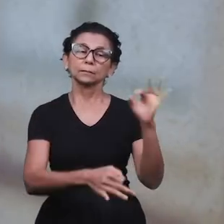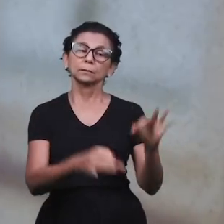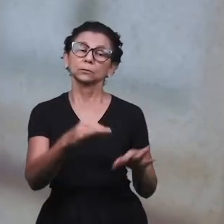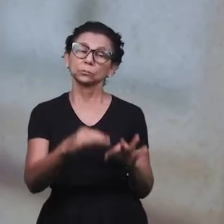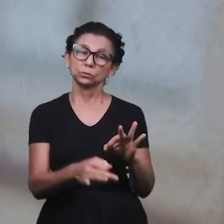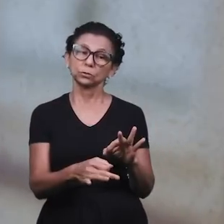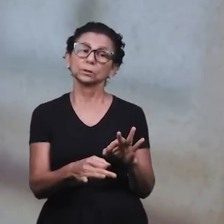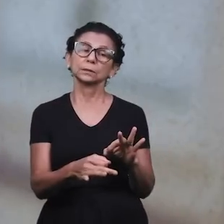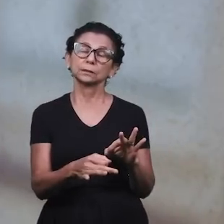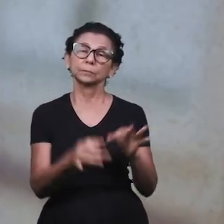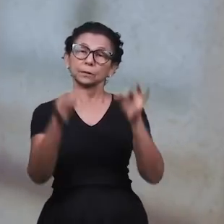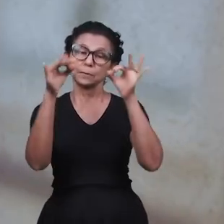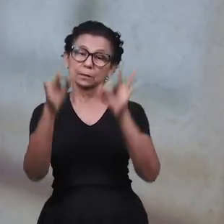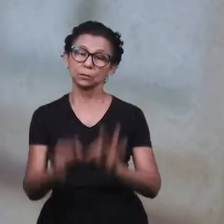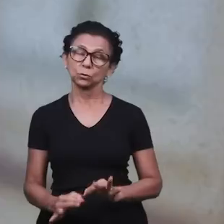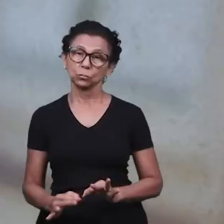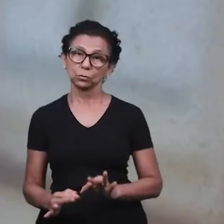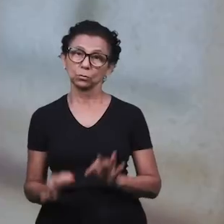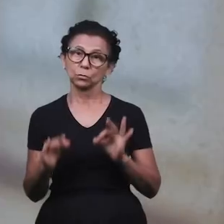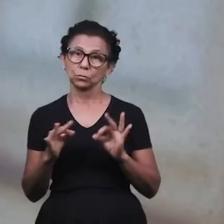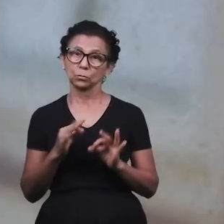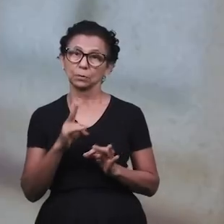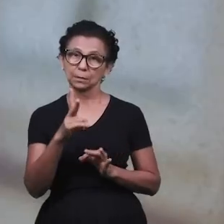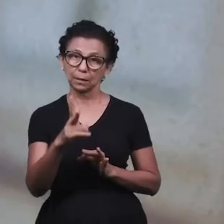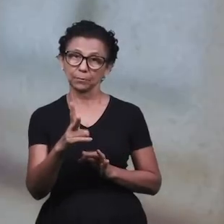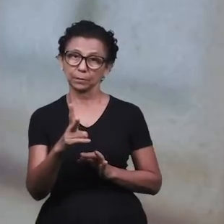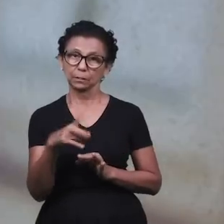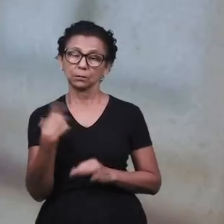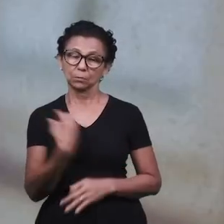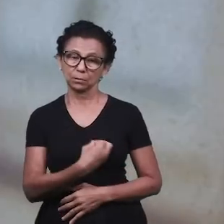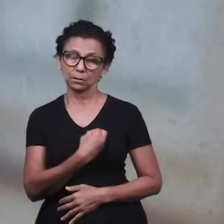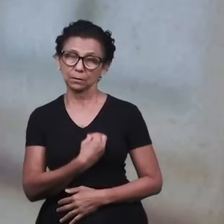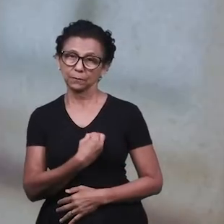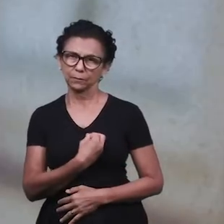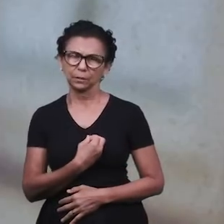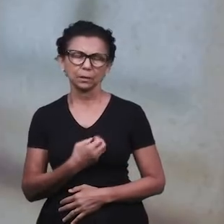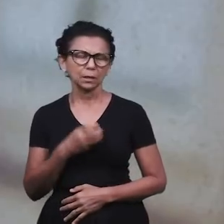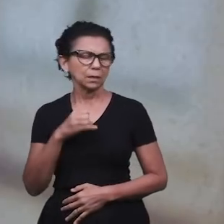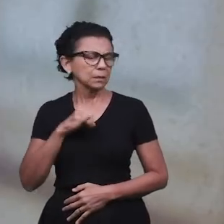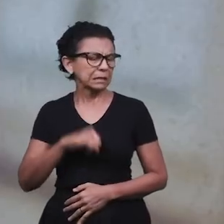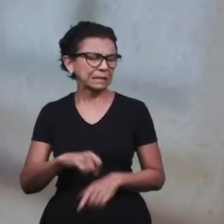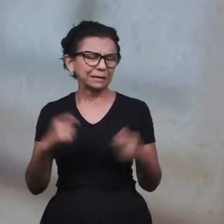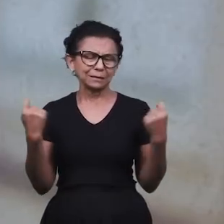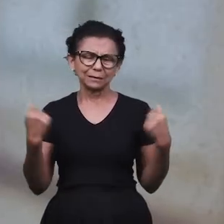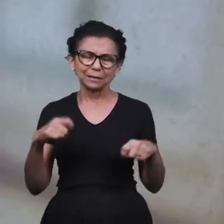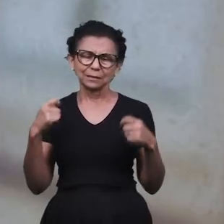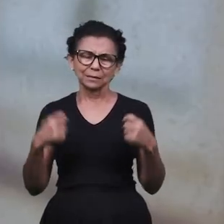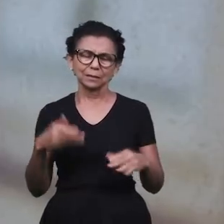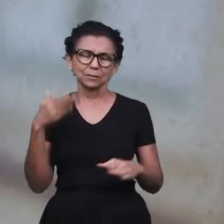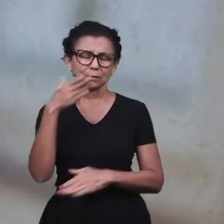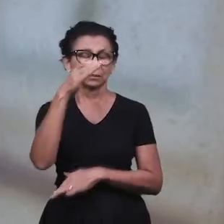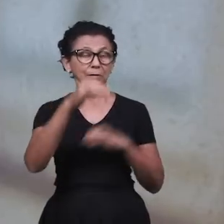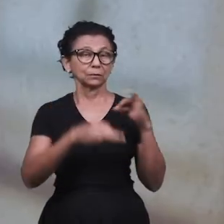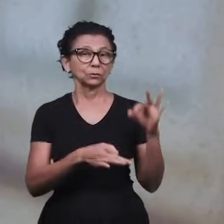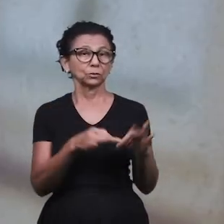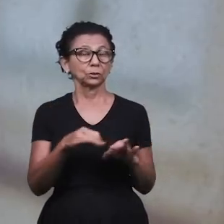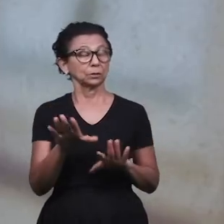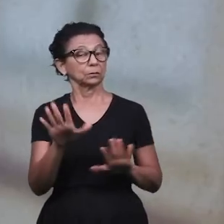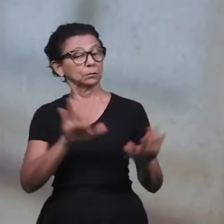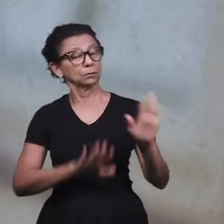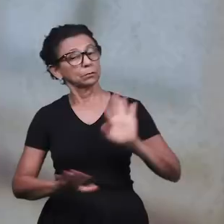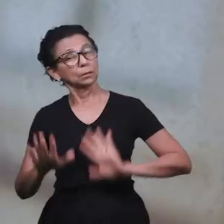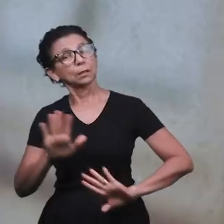que ser justos em todas as etapas da nossa vida e só levar de fato à justiça aquilo que for necessário e tenha